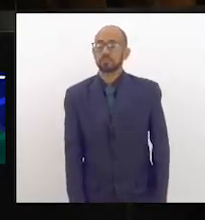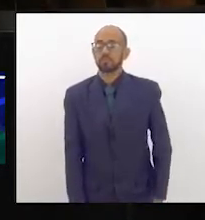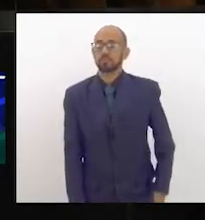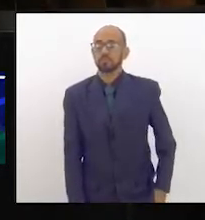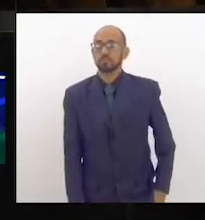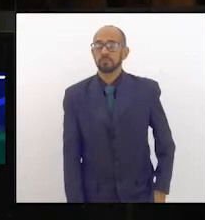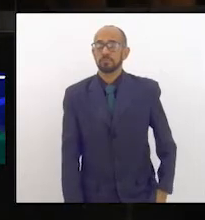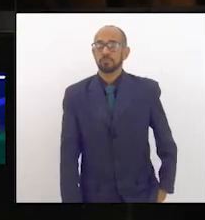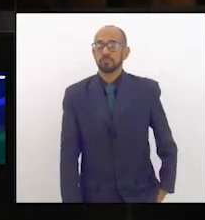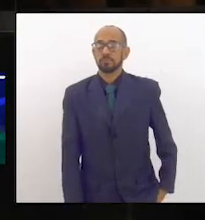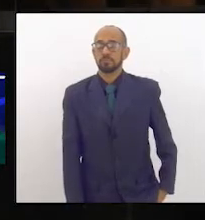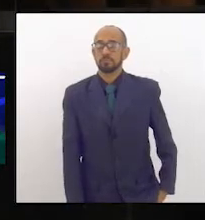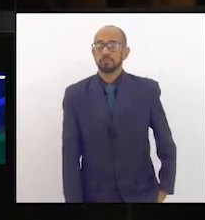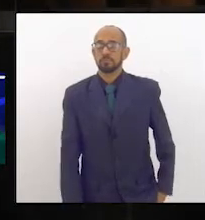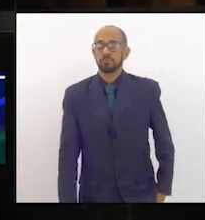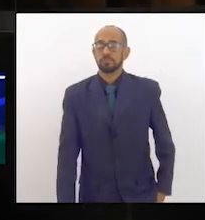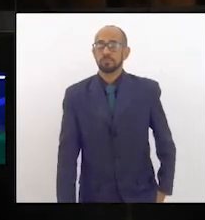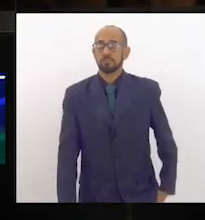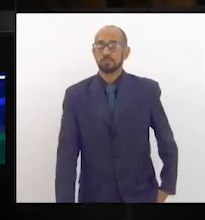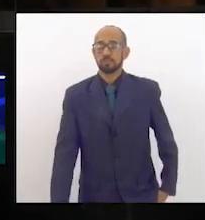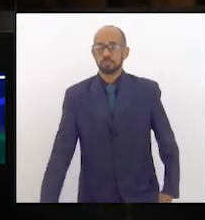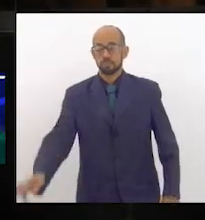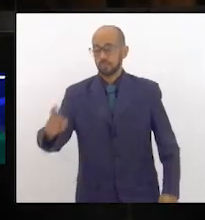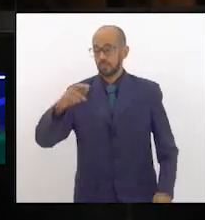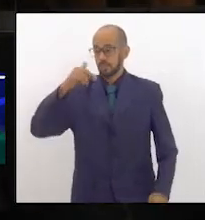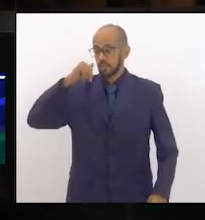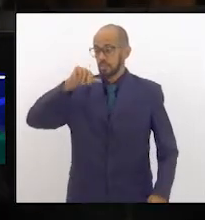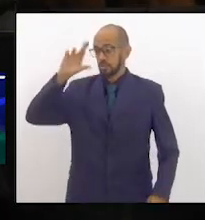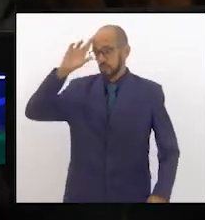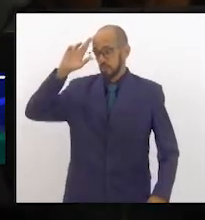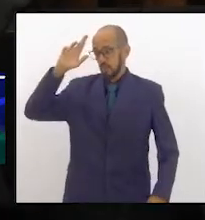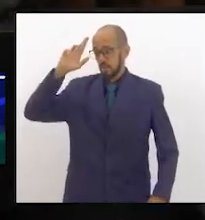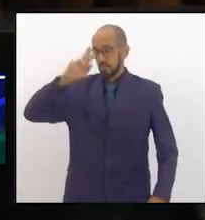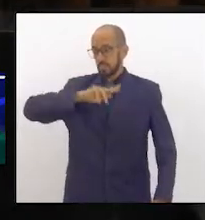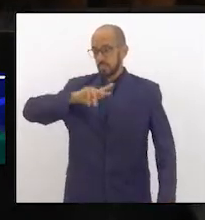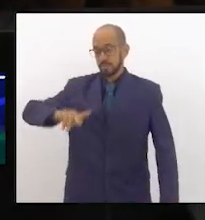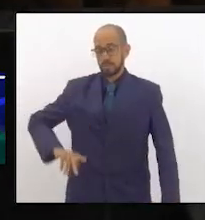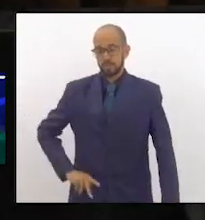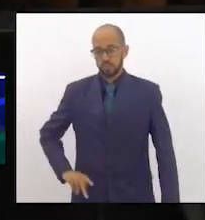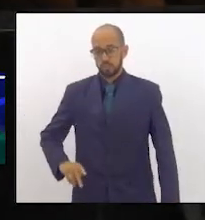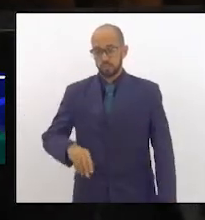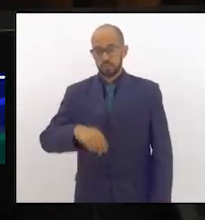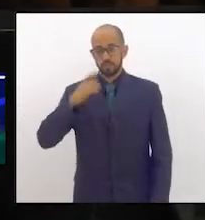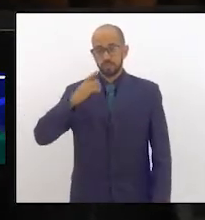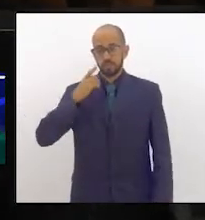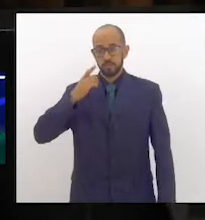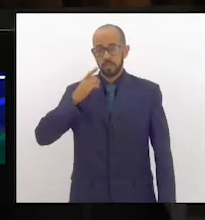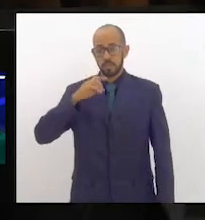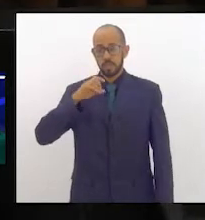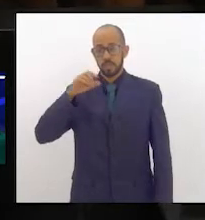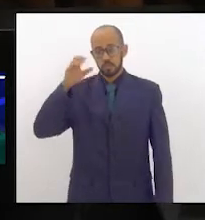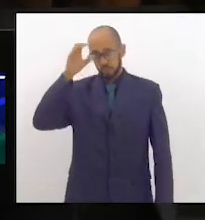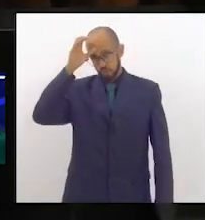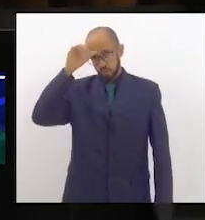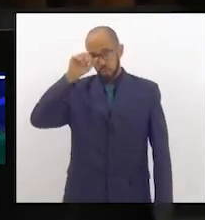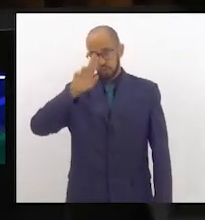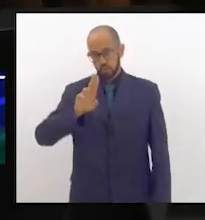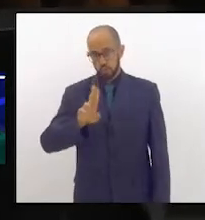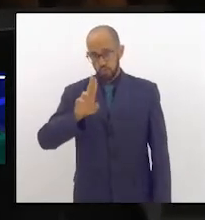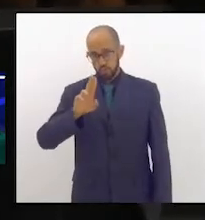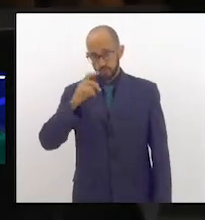e a senhora Presidente deputada tia